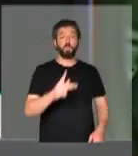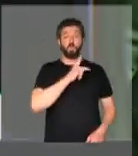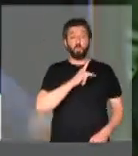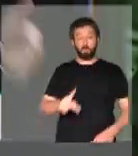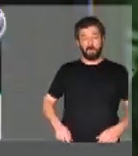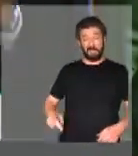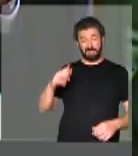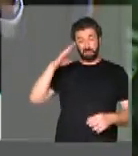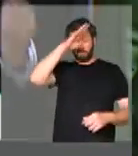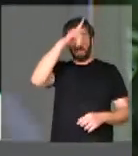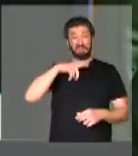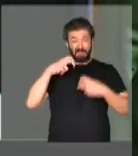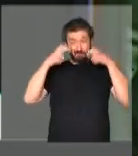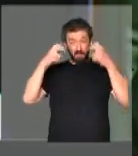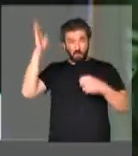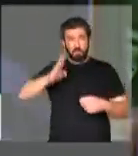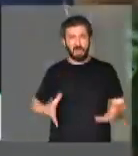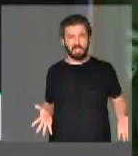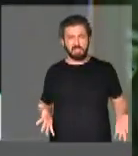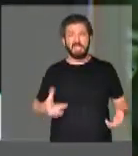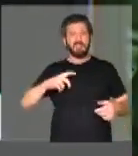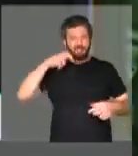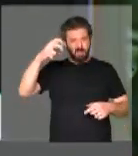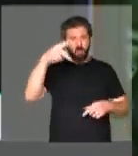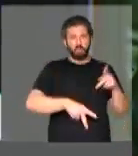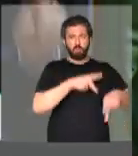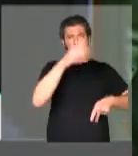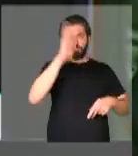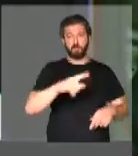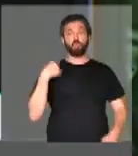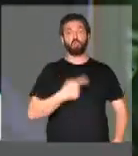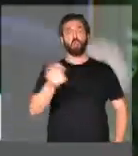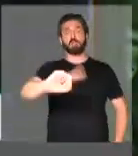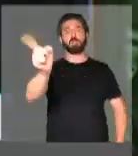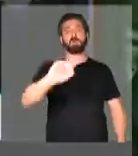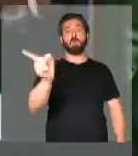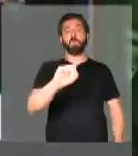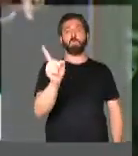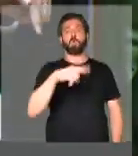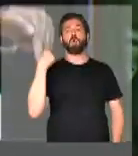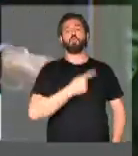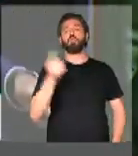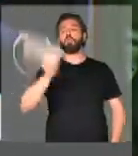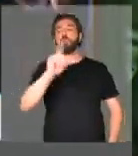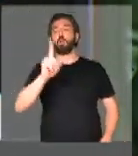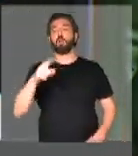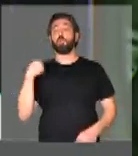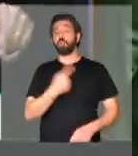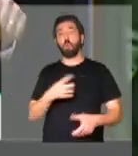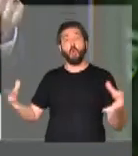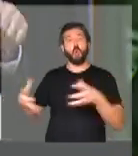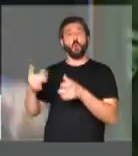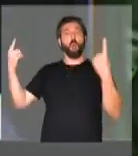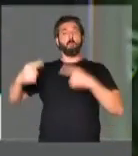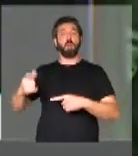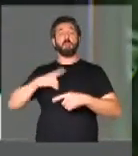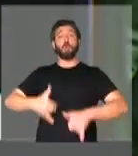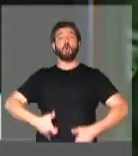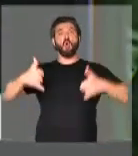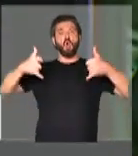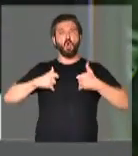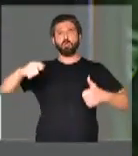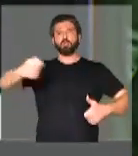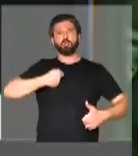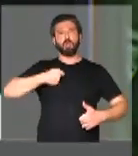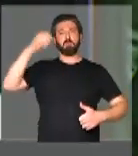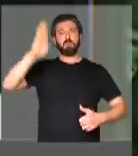ser brasileiro, ele se envergonha do nosso povo, nós não. Nós da oposição temos orgulho